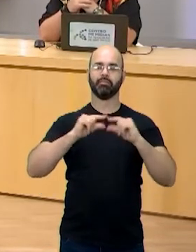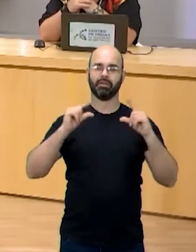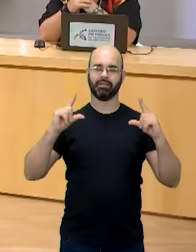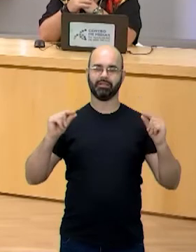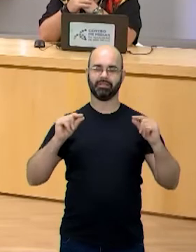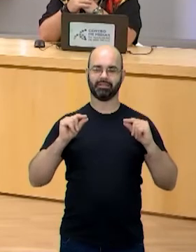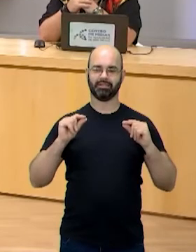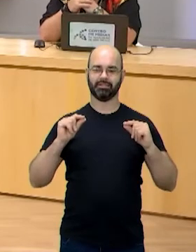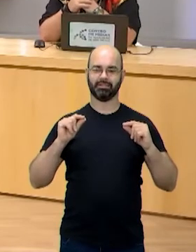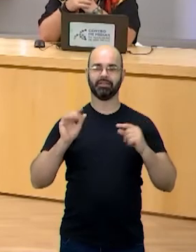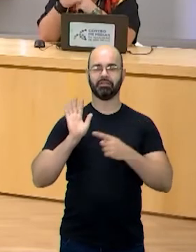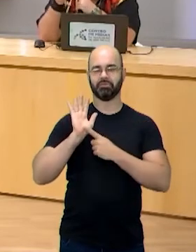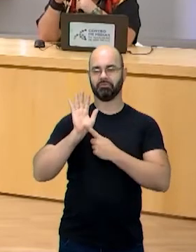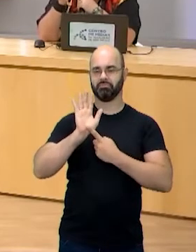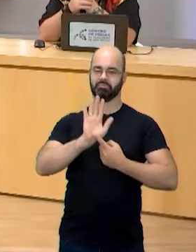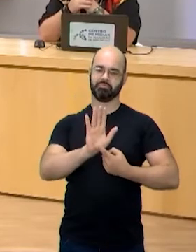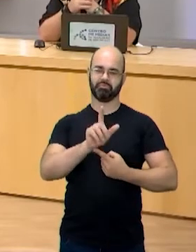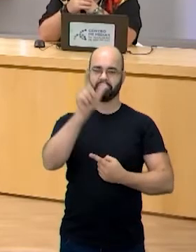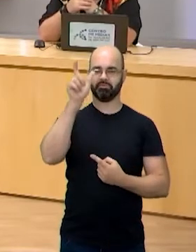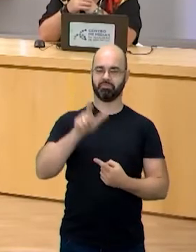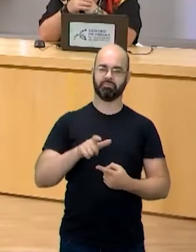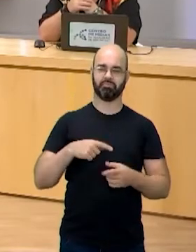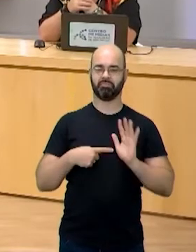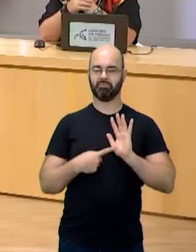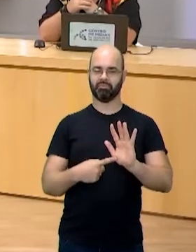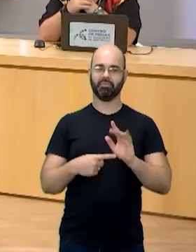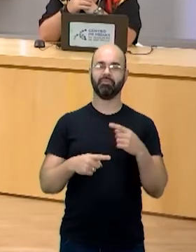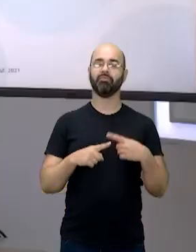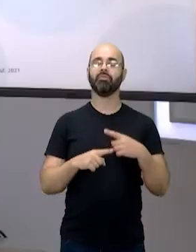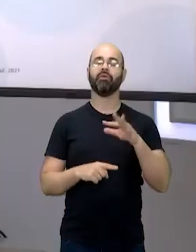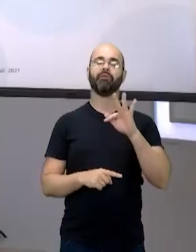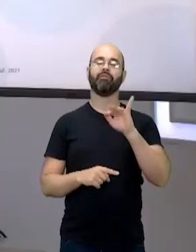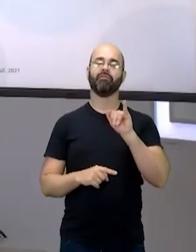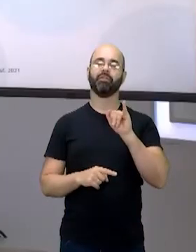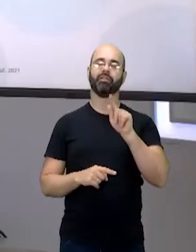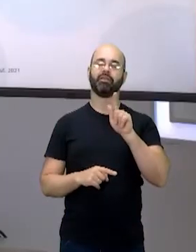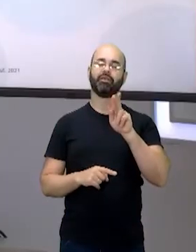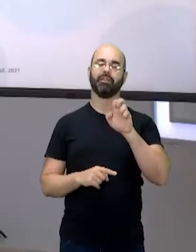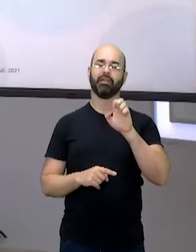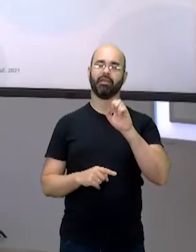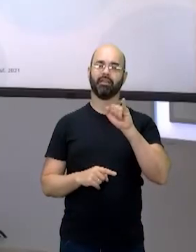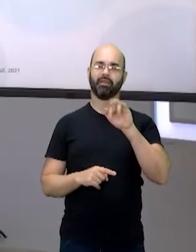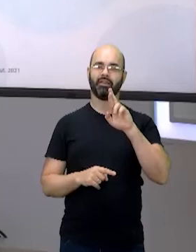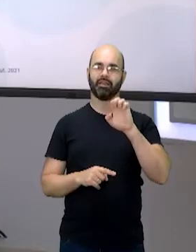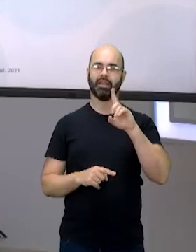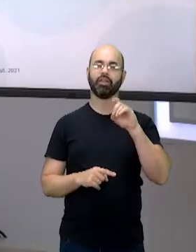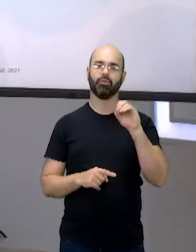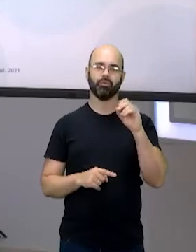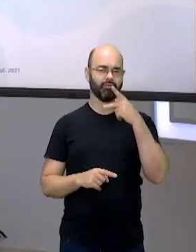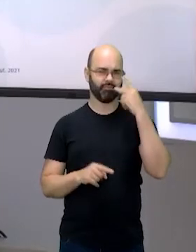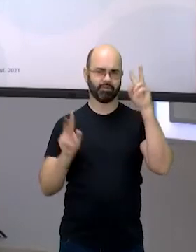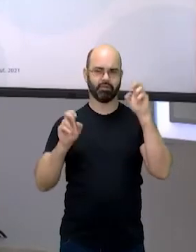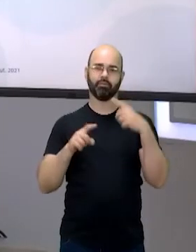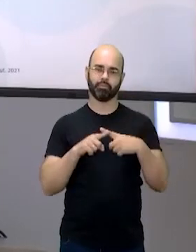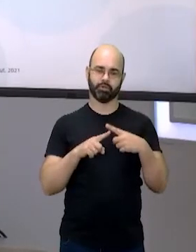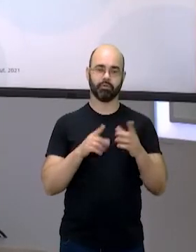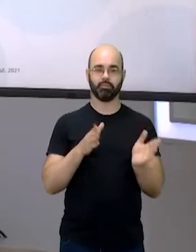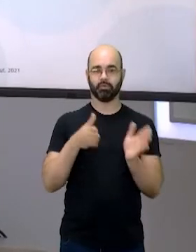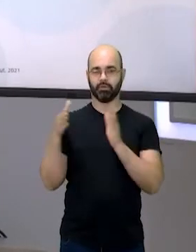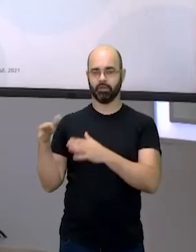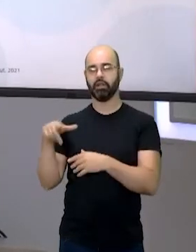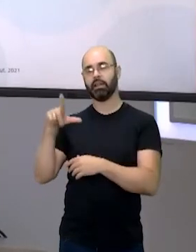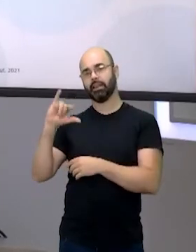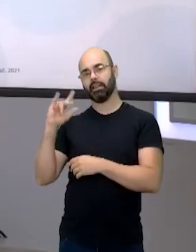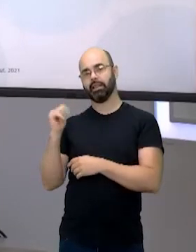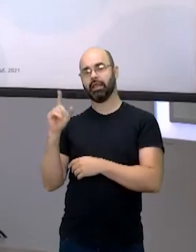É icônico. Tem umas historinhas aí, mas não dá. E por que você está citando o Figueiredo? Porque se de algum lado a linha dura acaba sendo